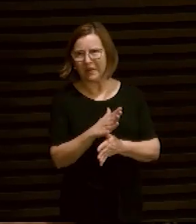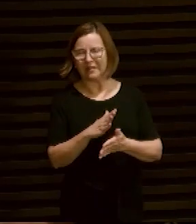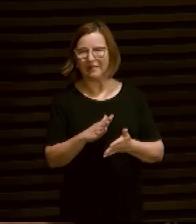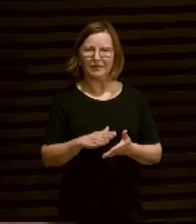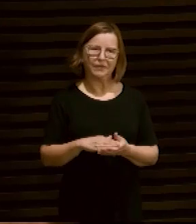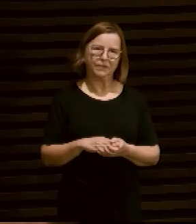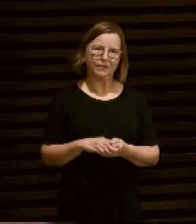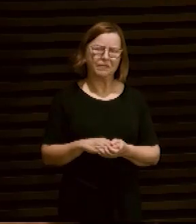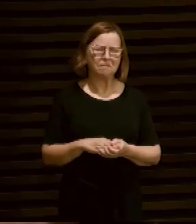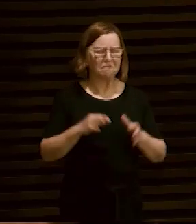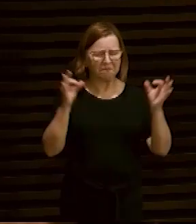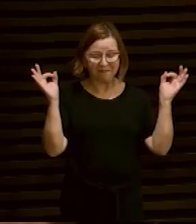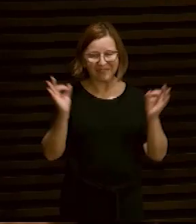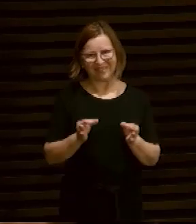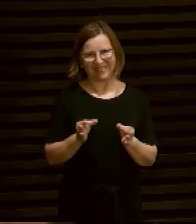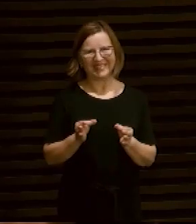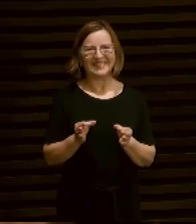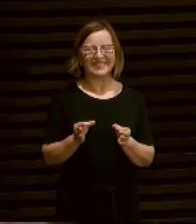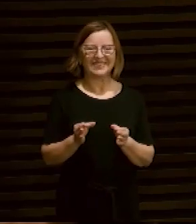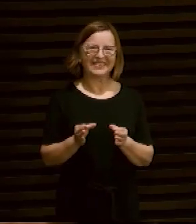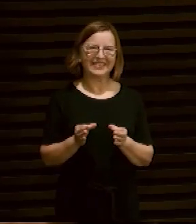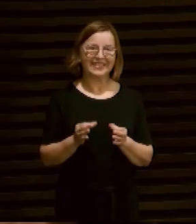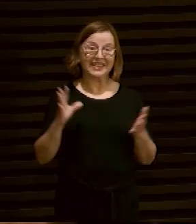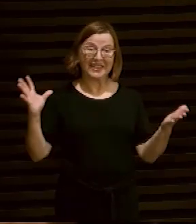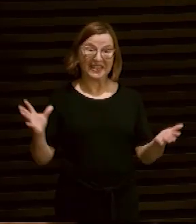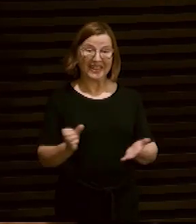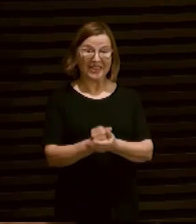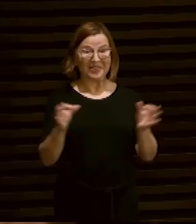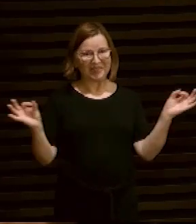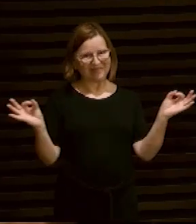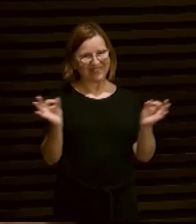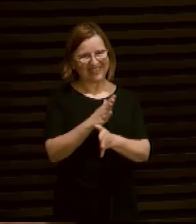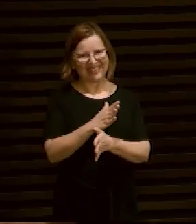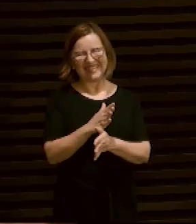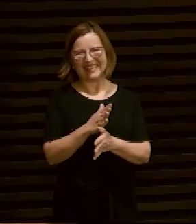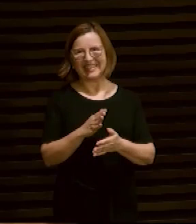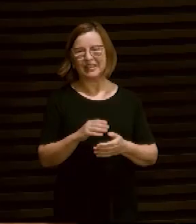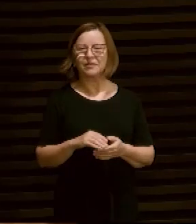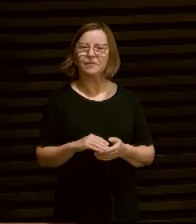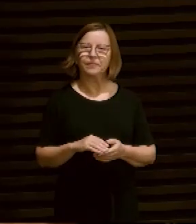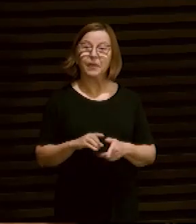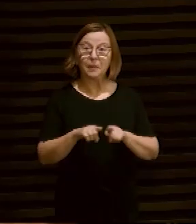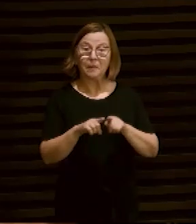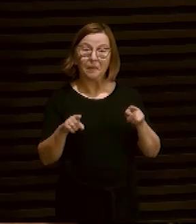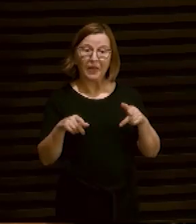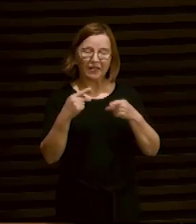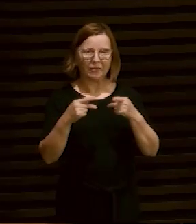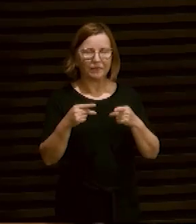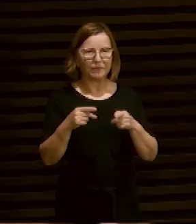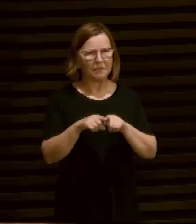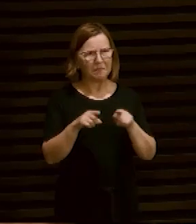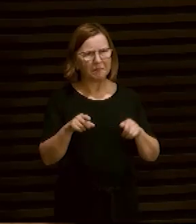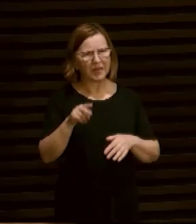túnica perfeita. Uma salvação completa. Mas ele diz: vemos, porém.